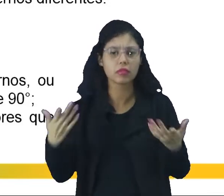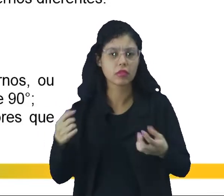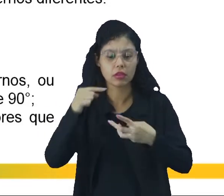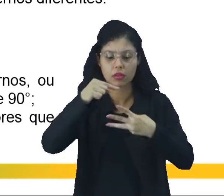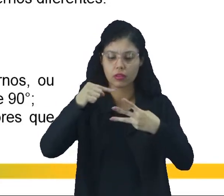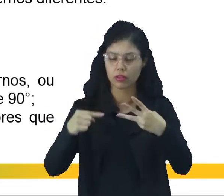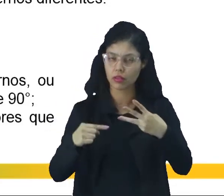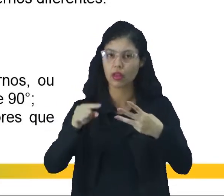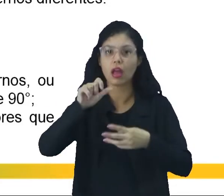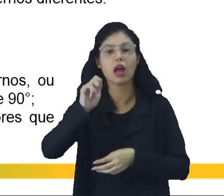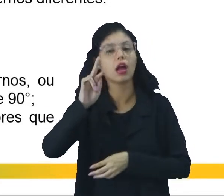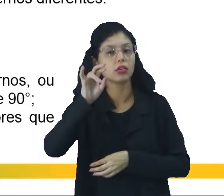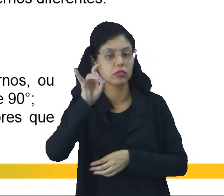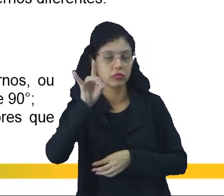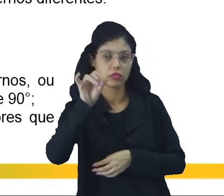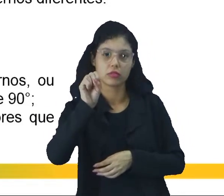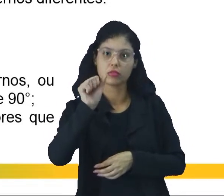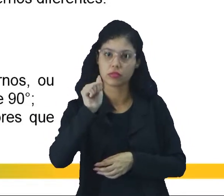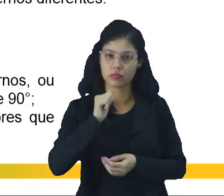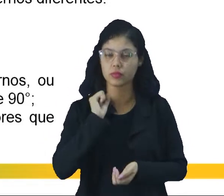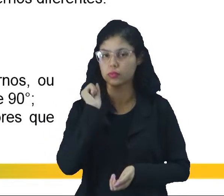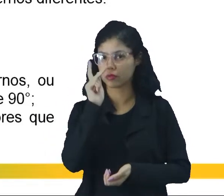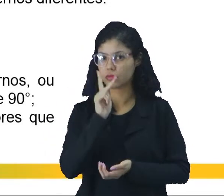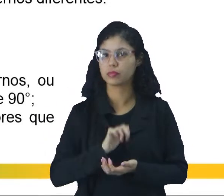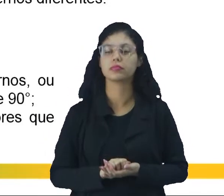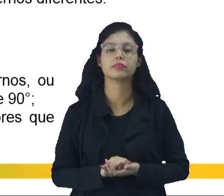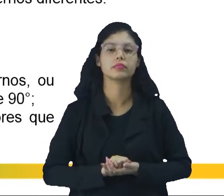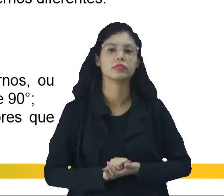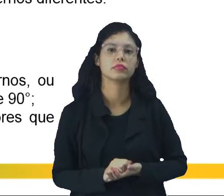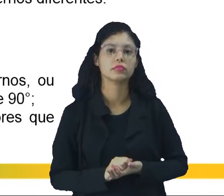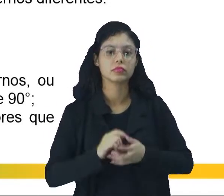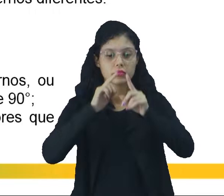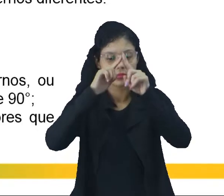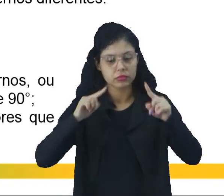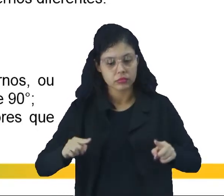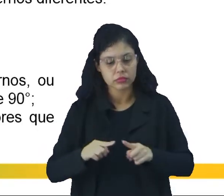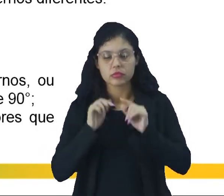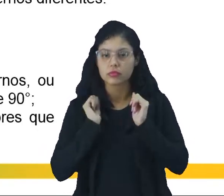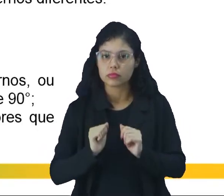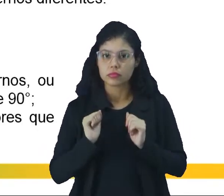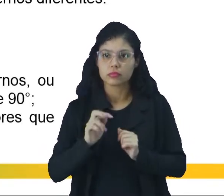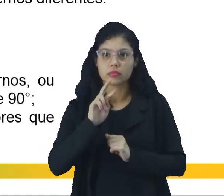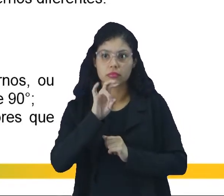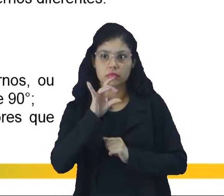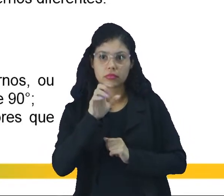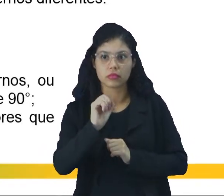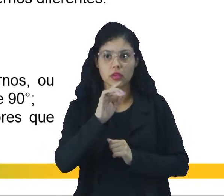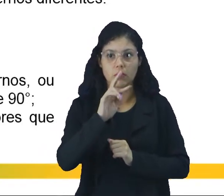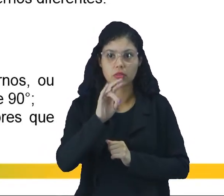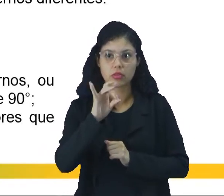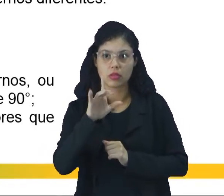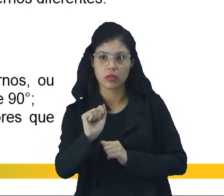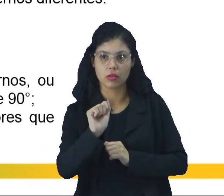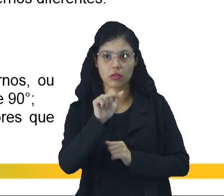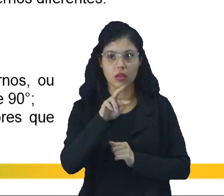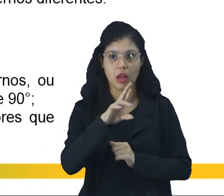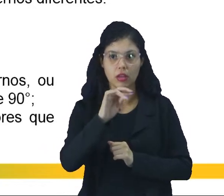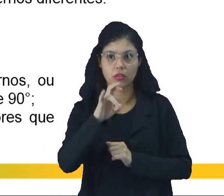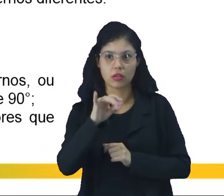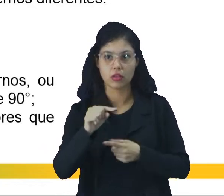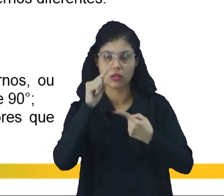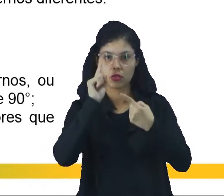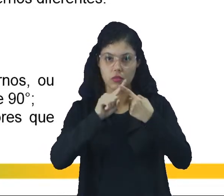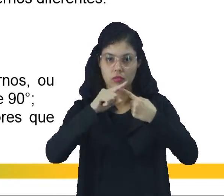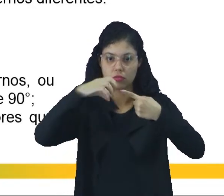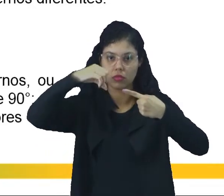3 ângulos agudos, ok? Então, um triângulo pode ser retângulo, obtusângulo ou acutângulo. Um ângulo